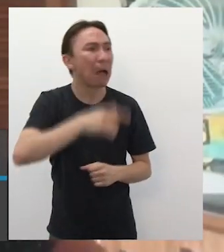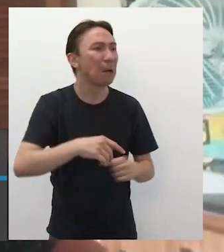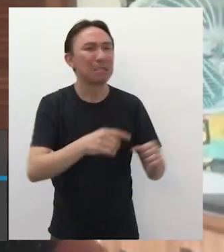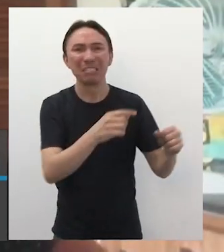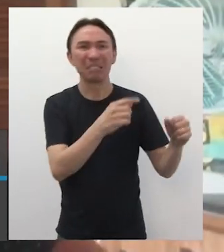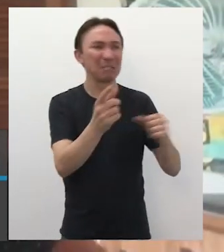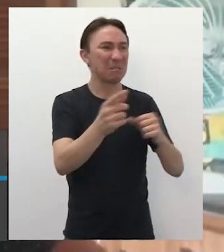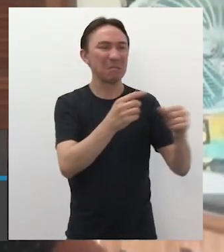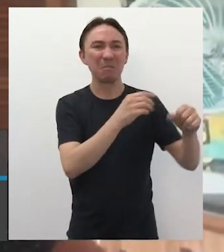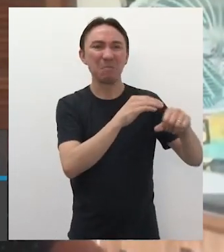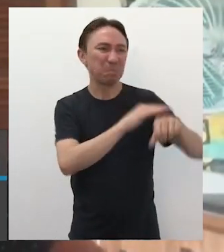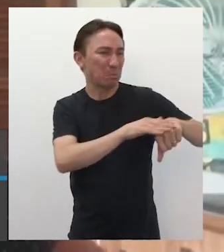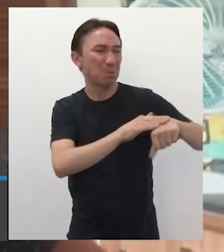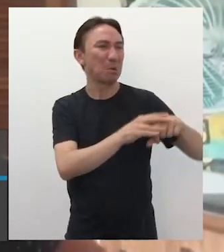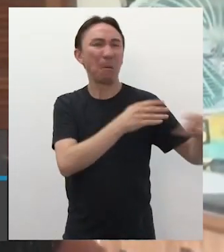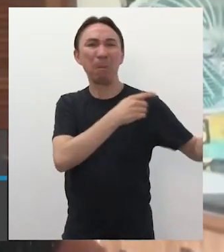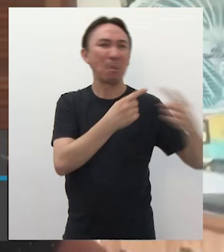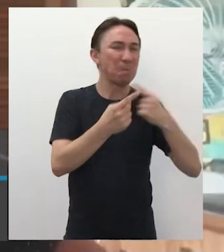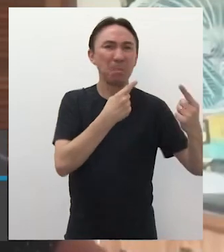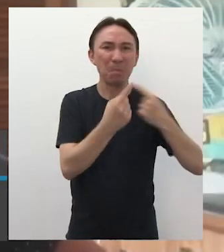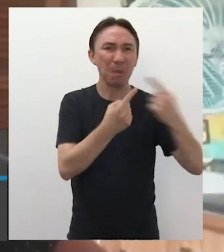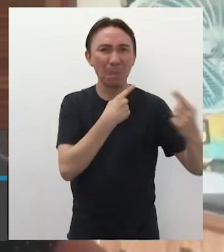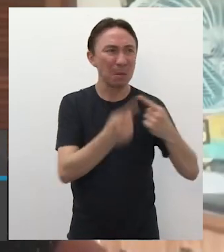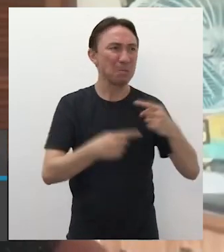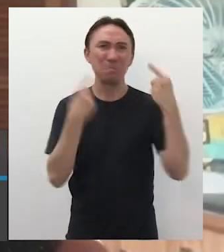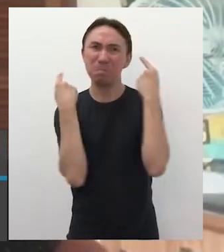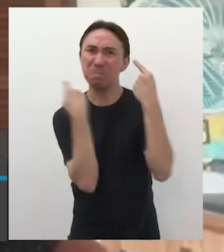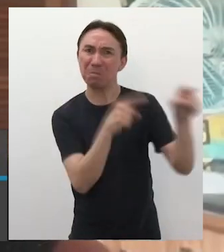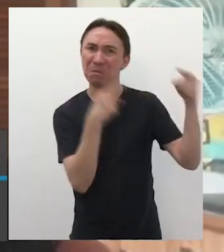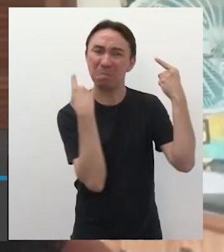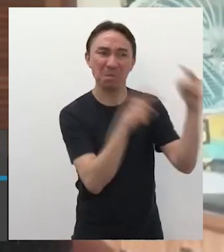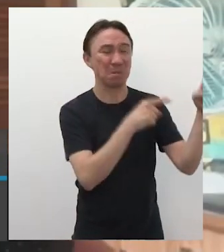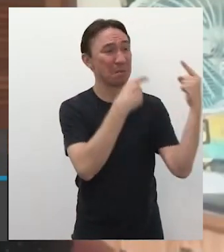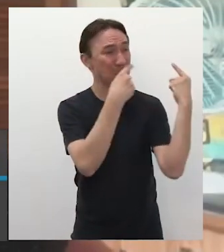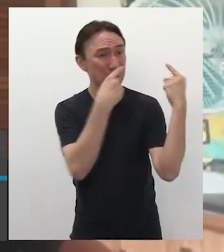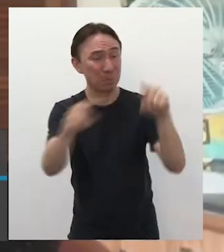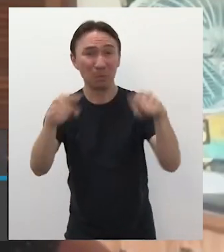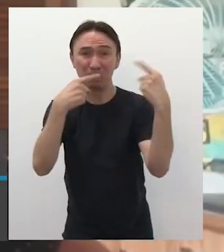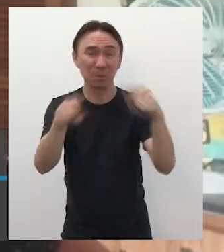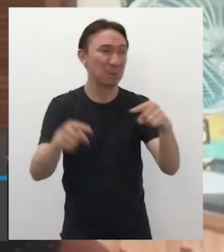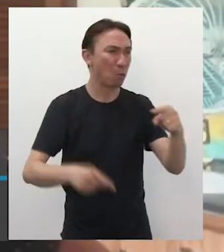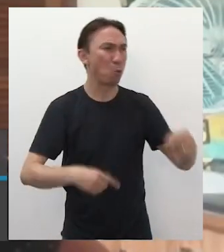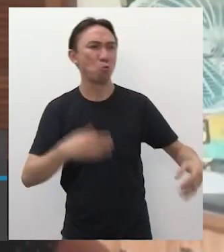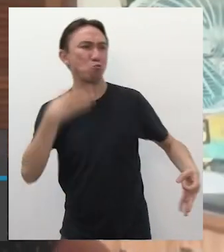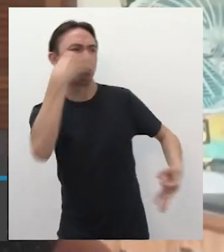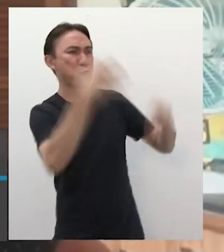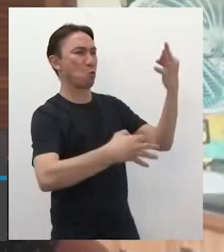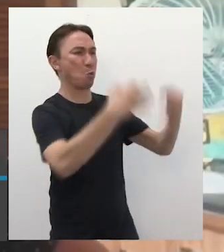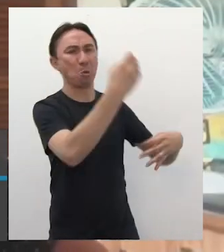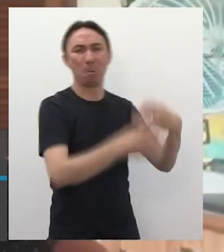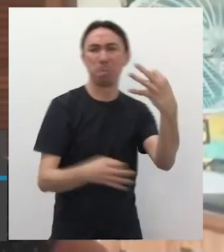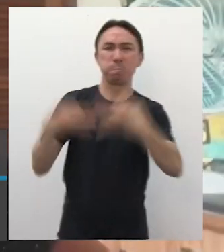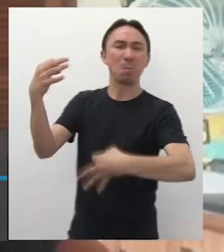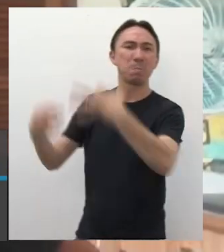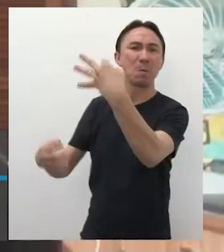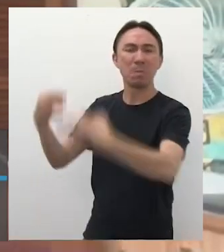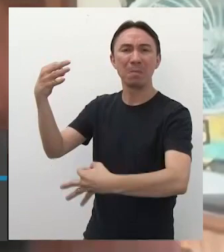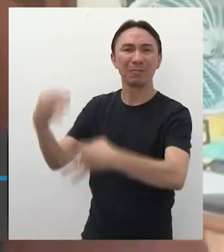a forma como as pessoas estão se atacando, né? Julgando umas às outras. Então,